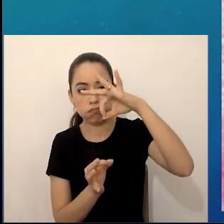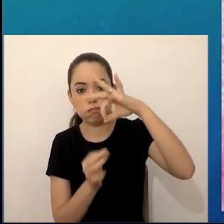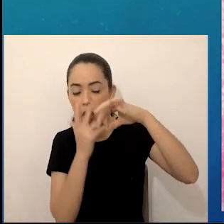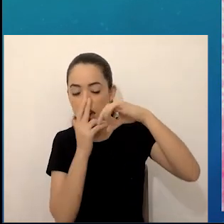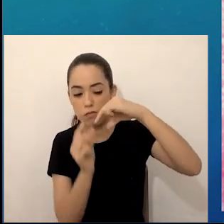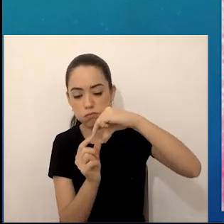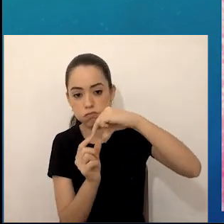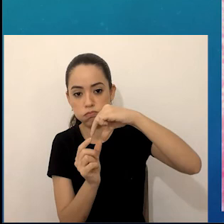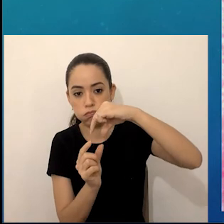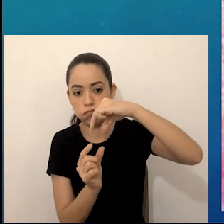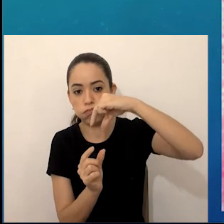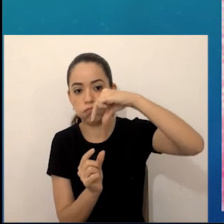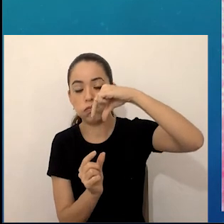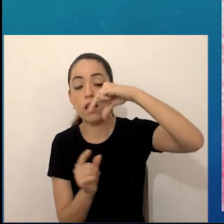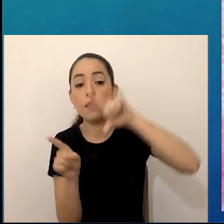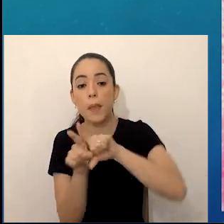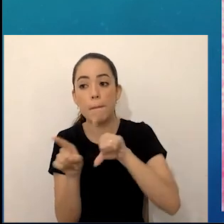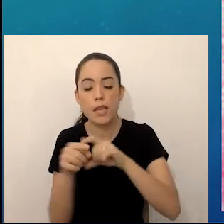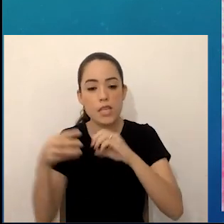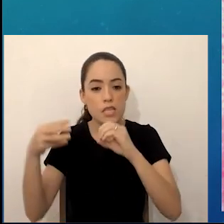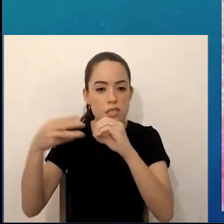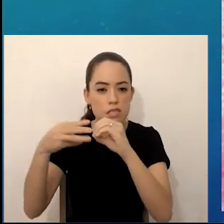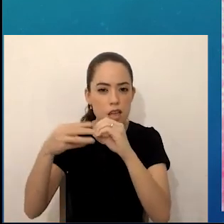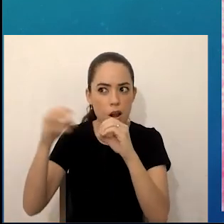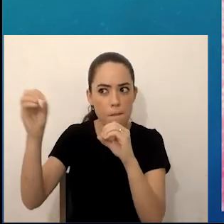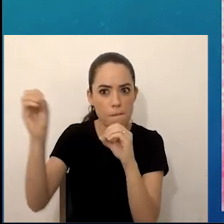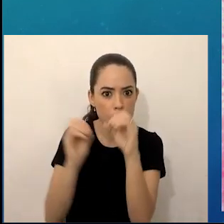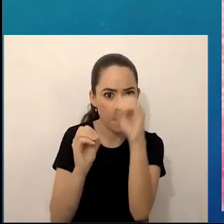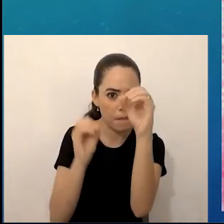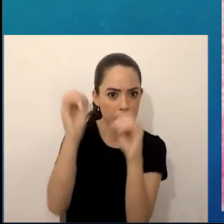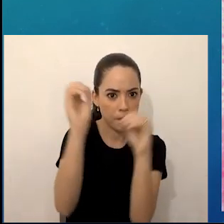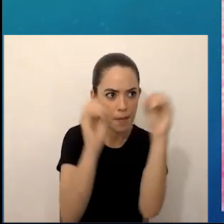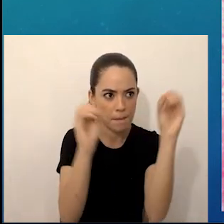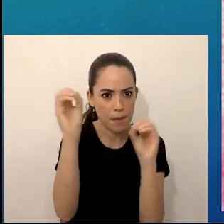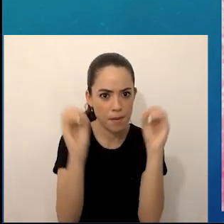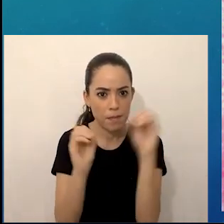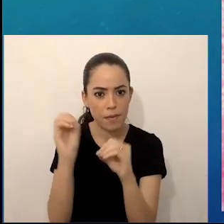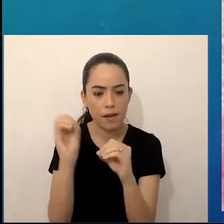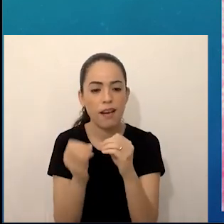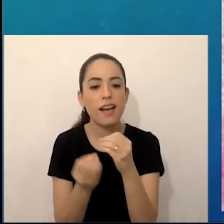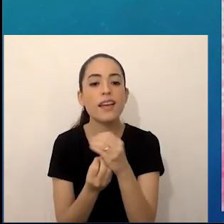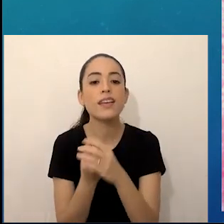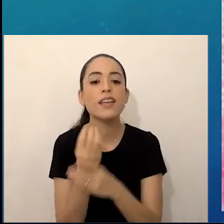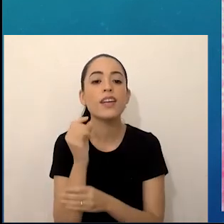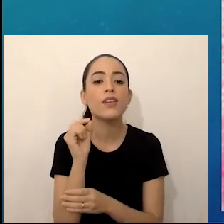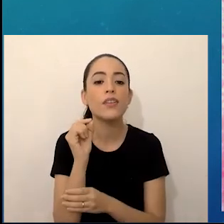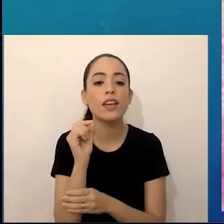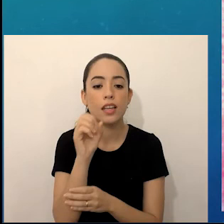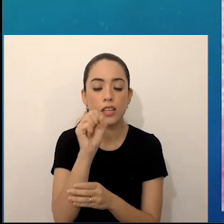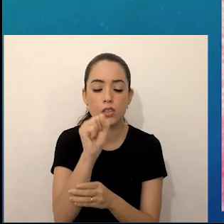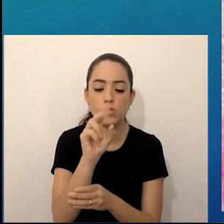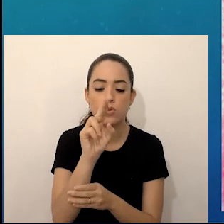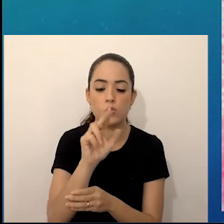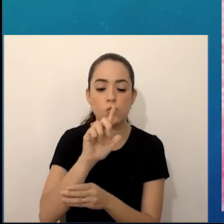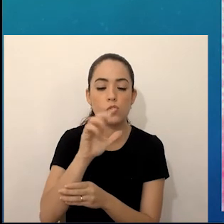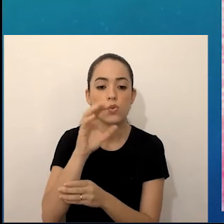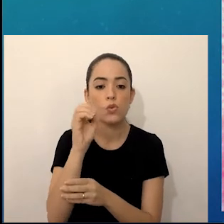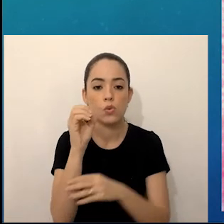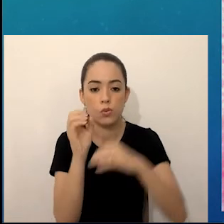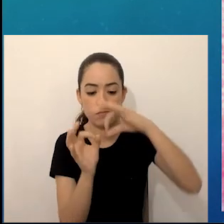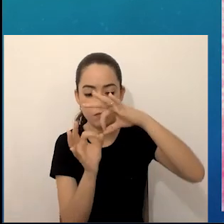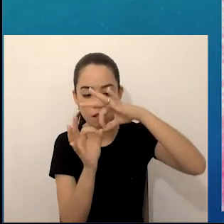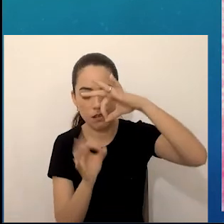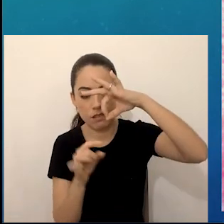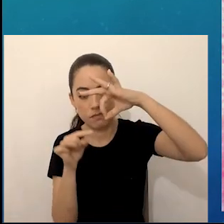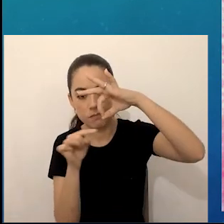Com o crescimento da linha primitiva e o acúmulo das células, formam-se